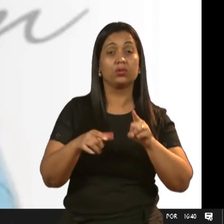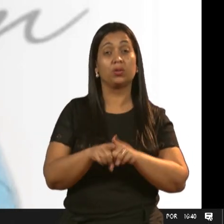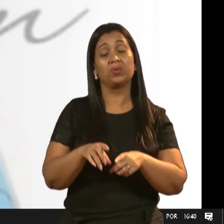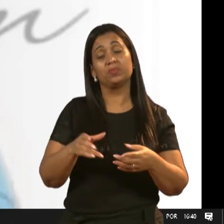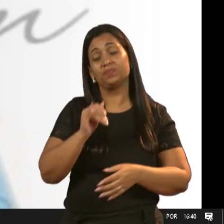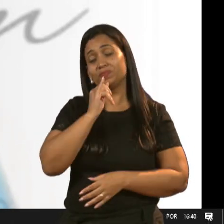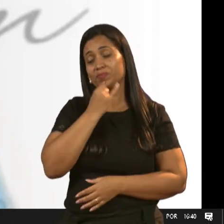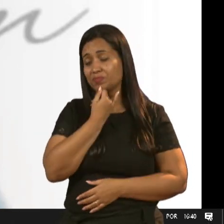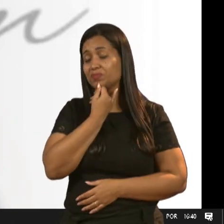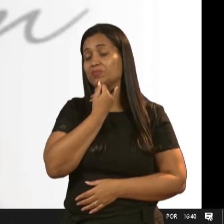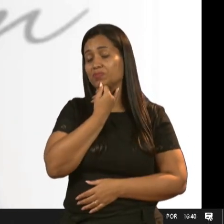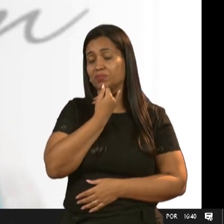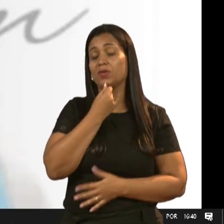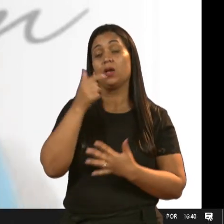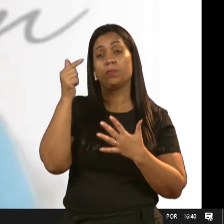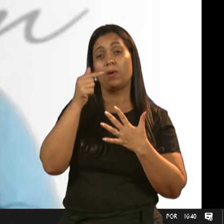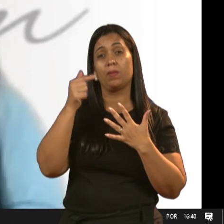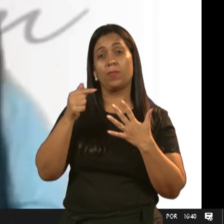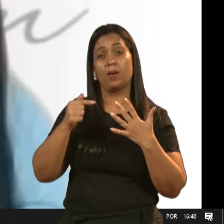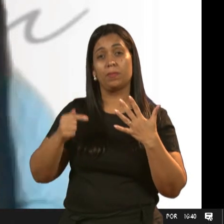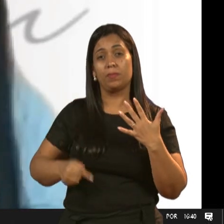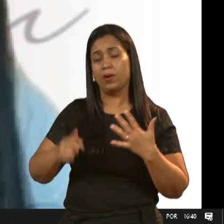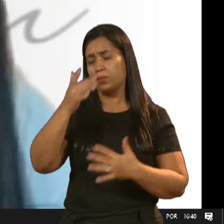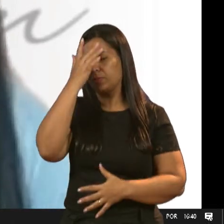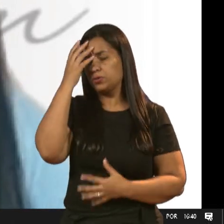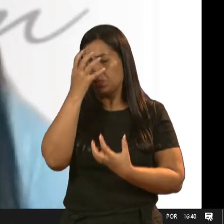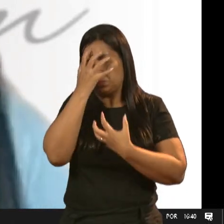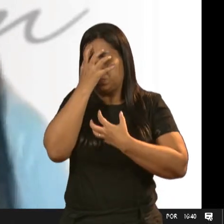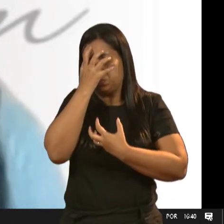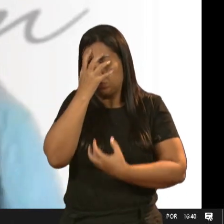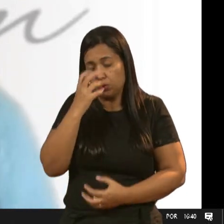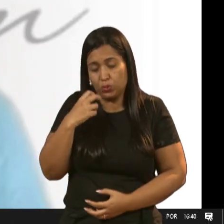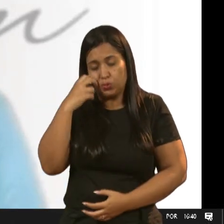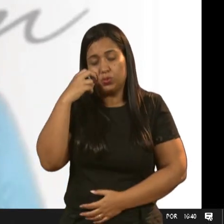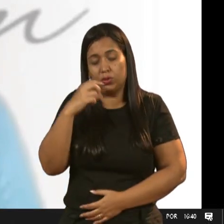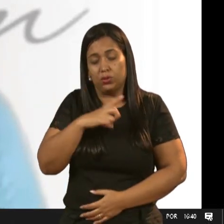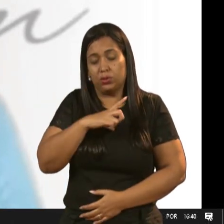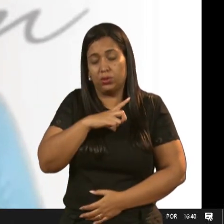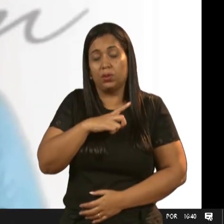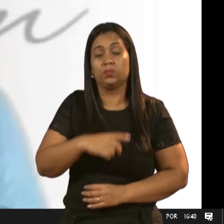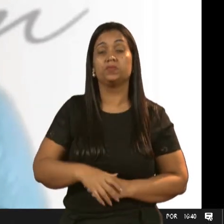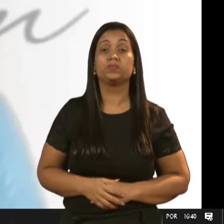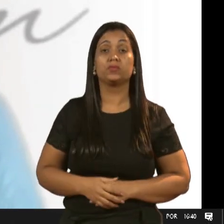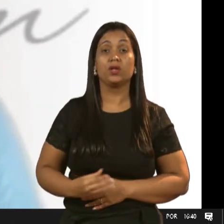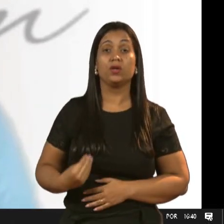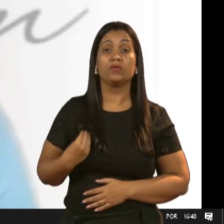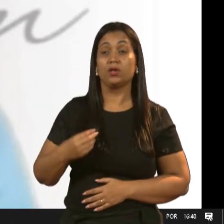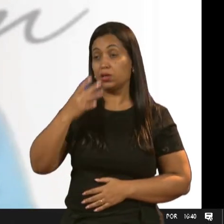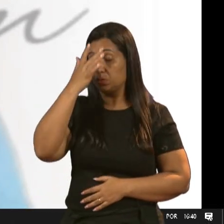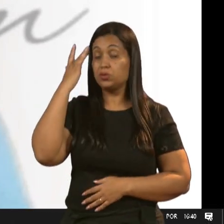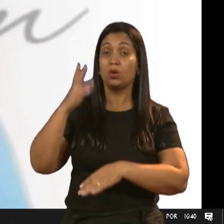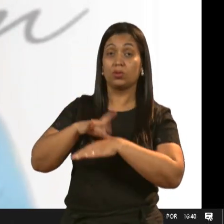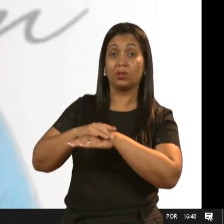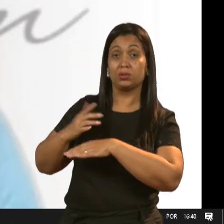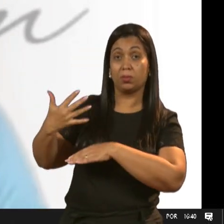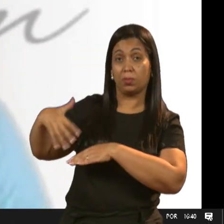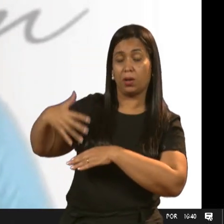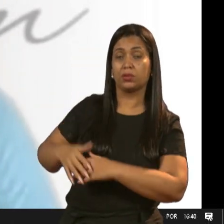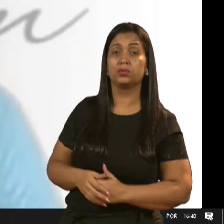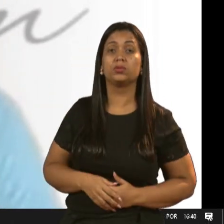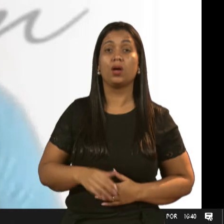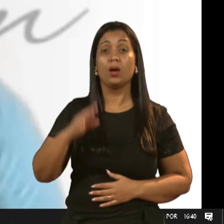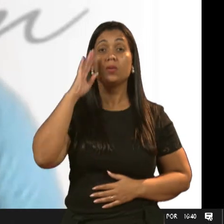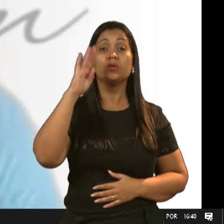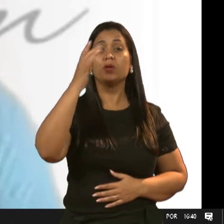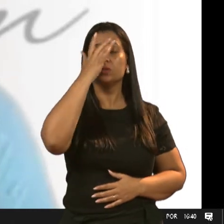há milhares de relatos de situações constrangedoras vivenciadas por pessoas com Parkinson, principalmente por aqueles com